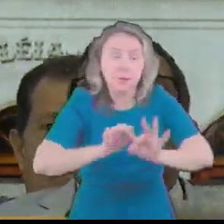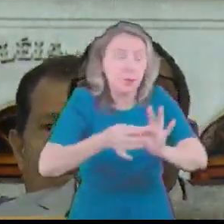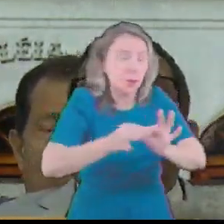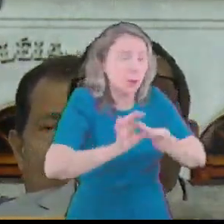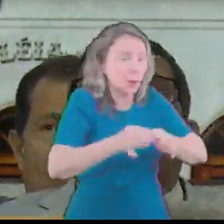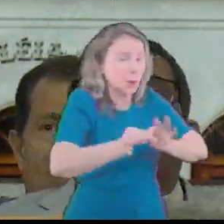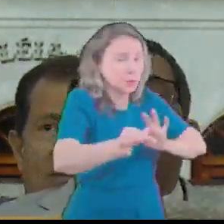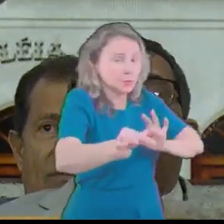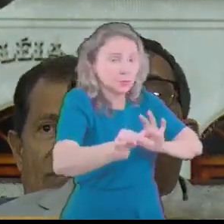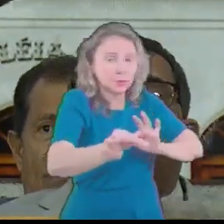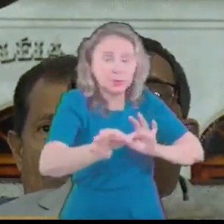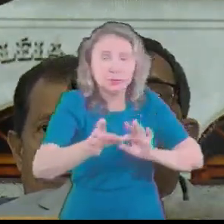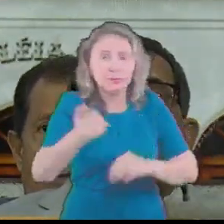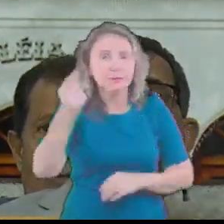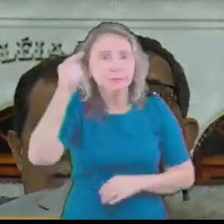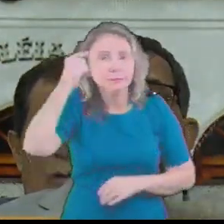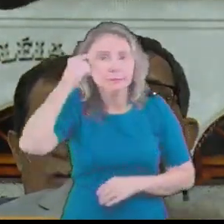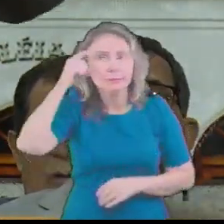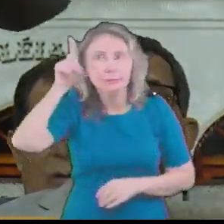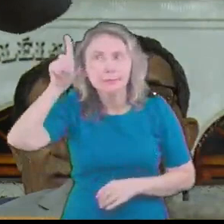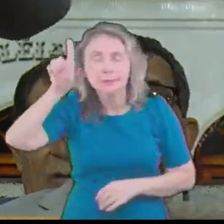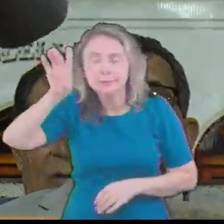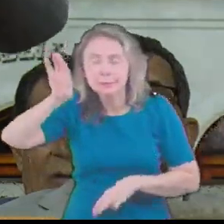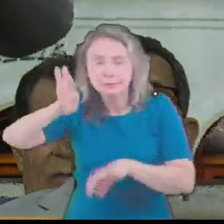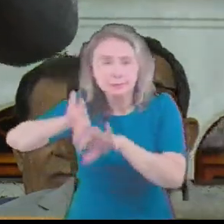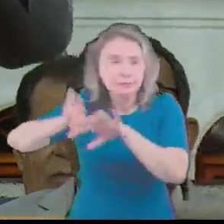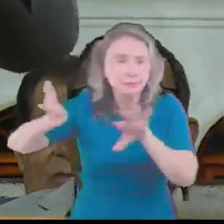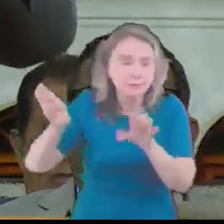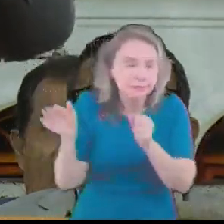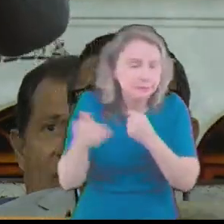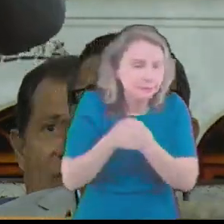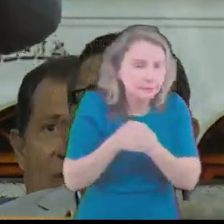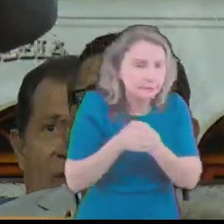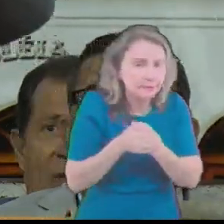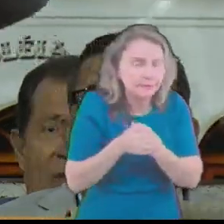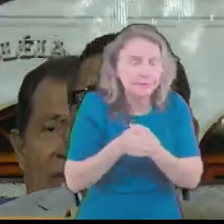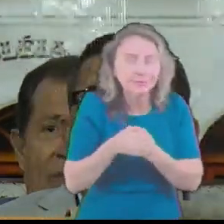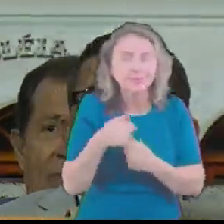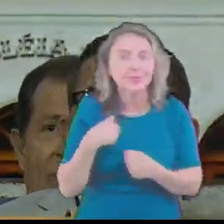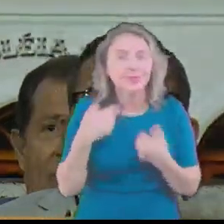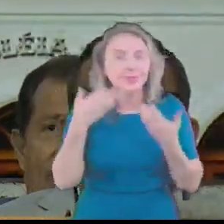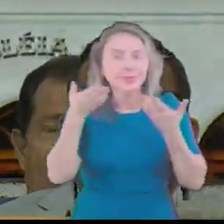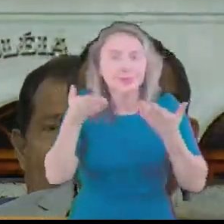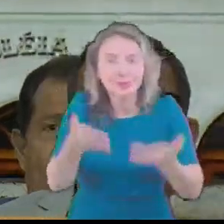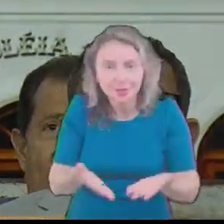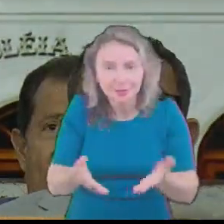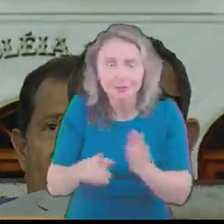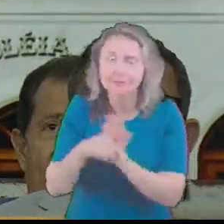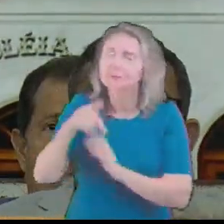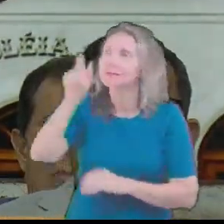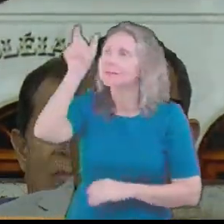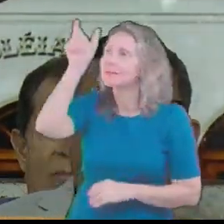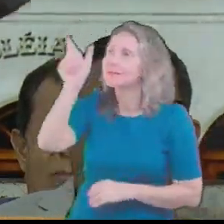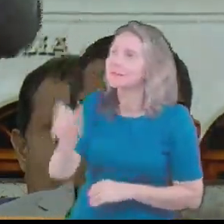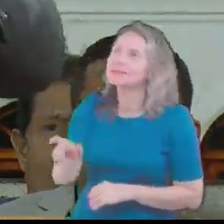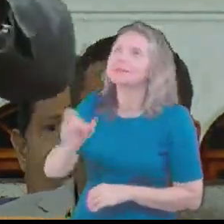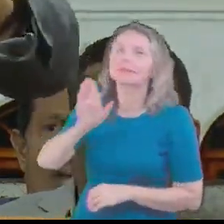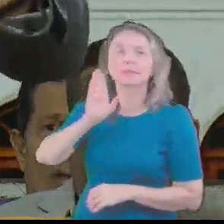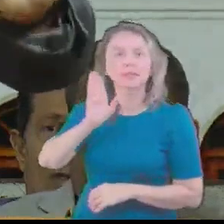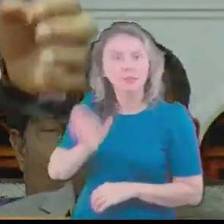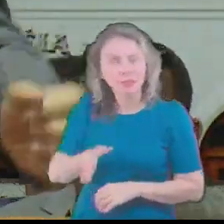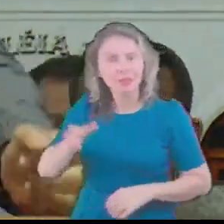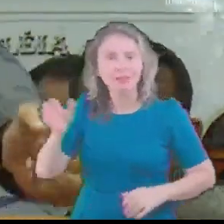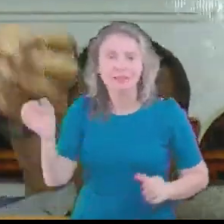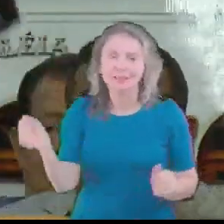águas, pensando que tu ficaste no abismo, quando eu chego no horizonte, a tua presença já está lá